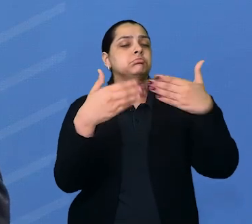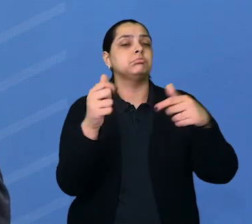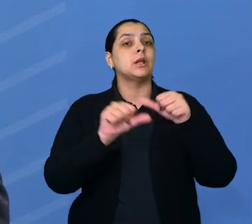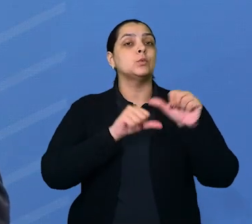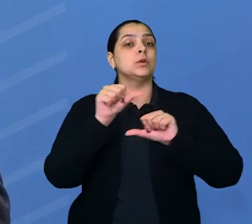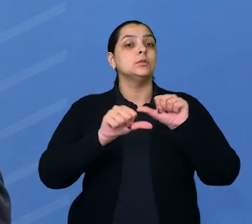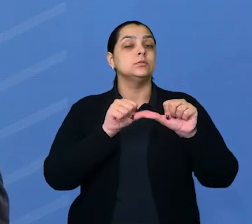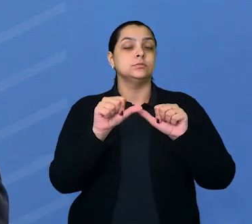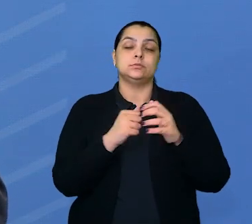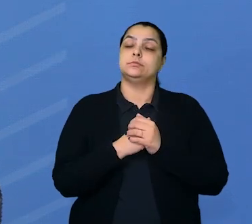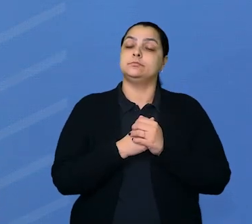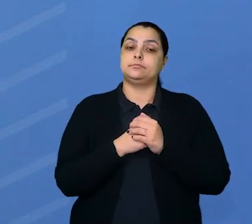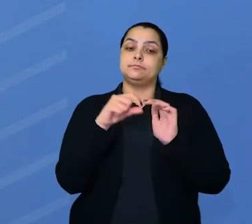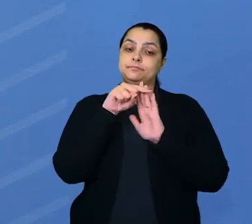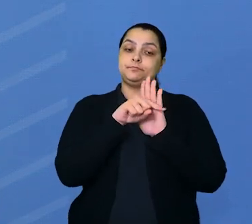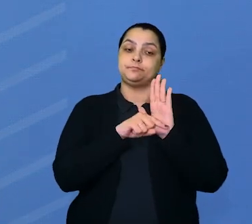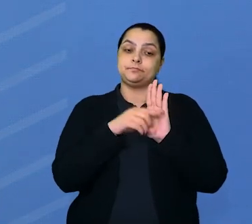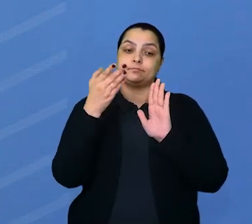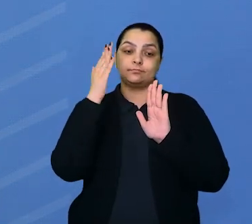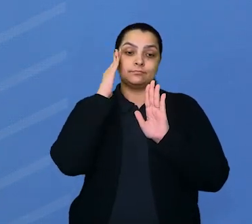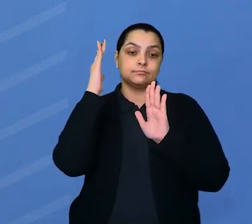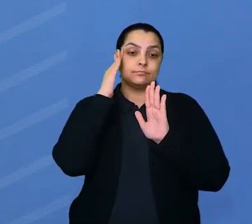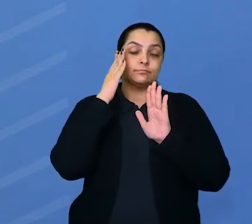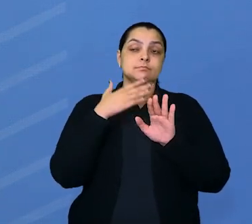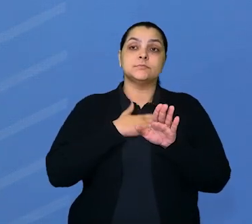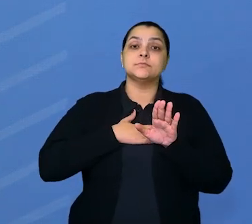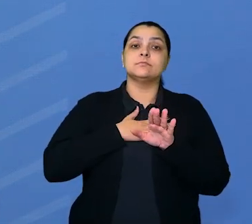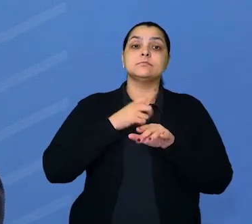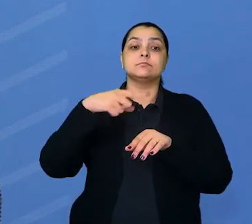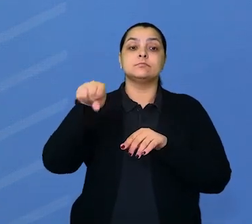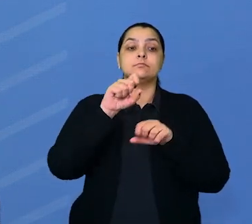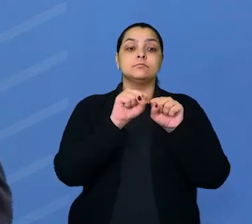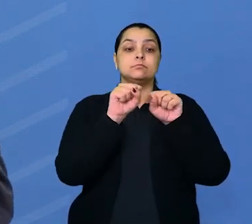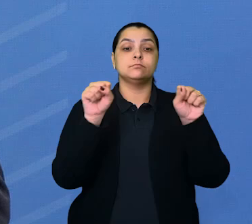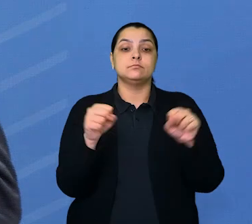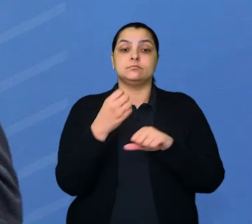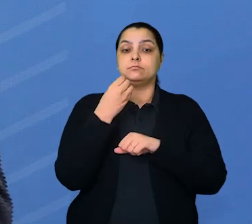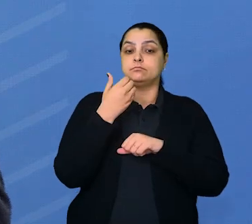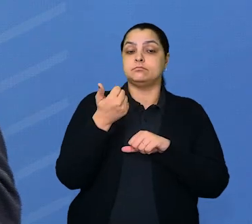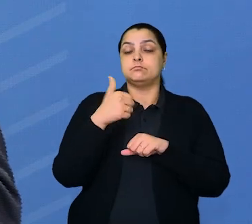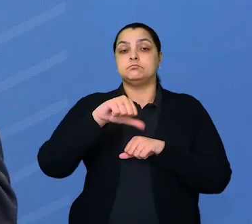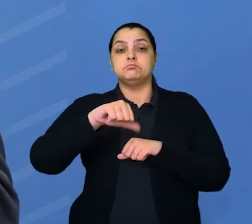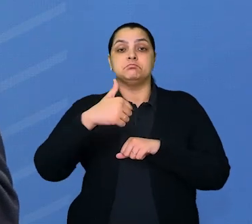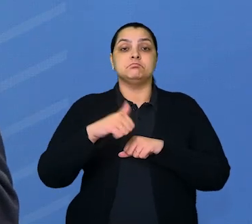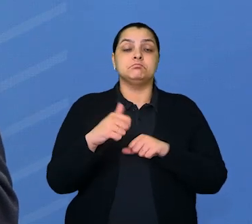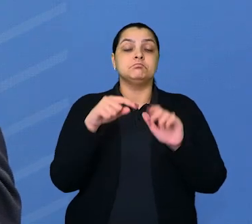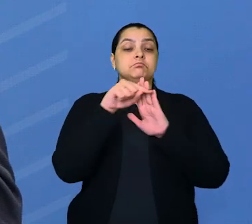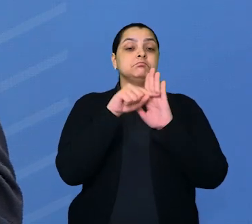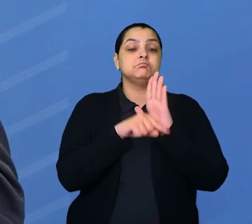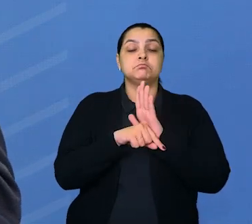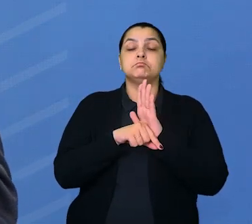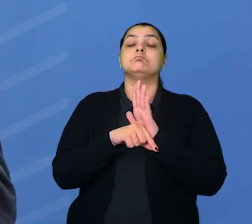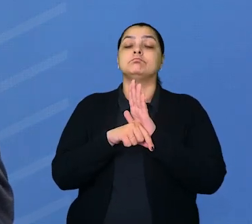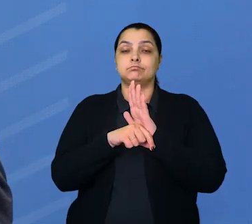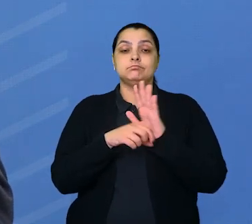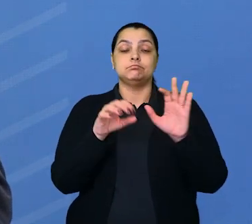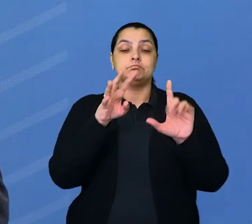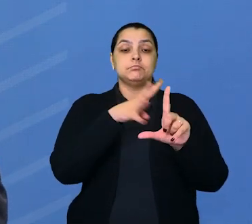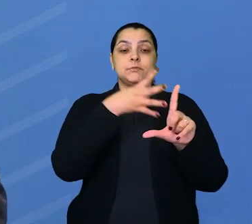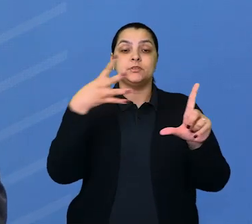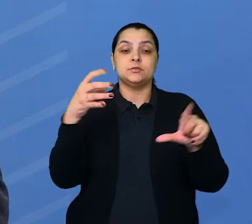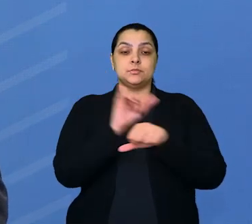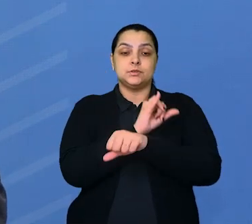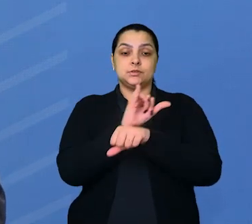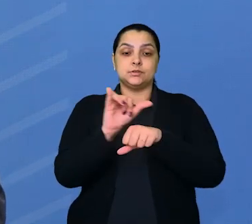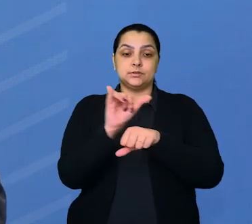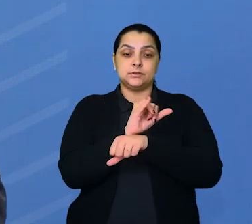das ferramentas. A pesquisa mede o índice de satisfação com os sistemas de tecnologia da informação e faz parte do planejamento